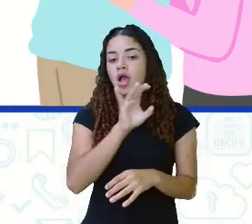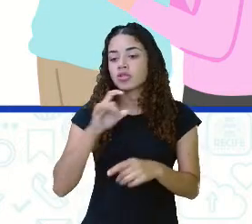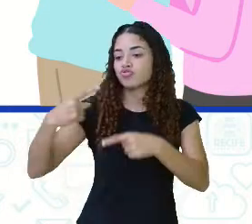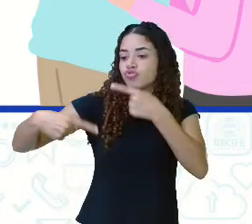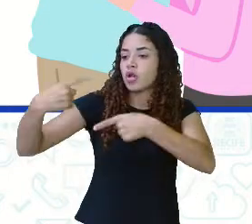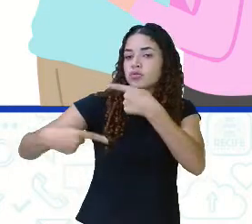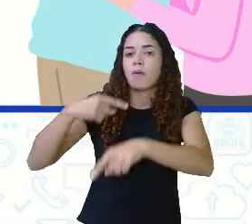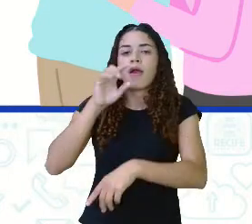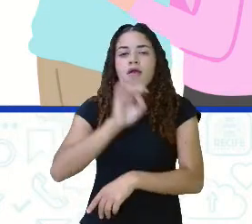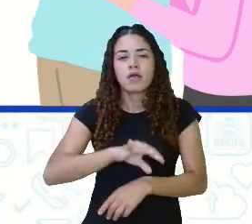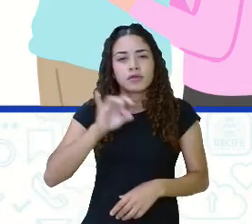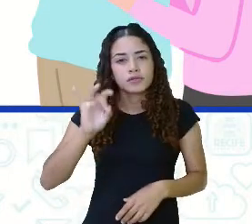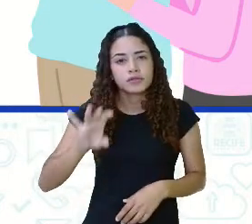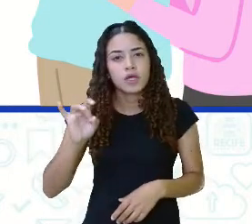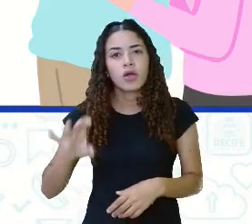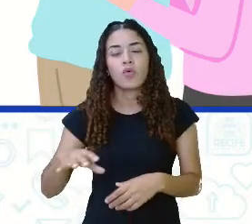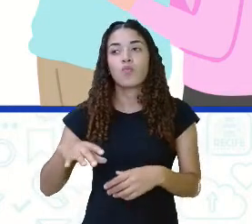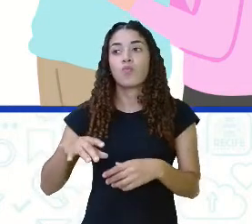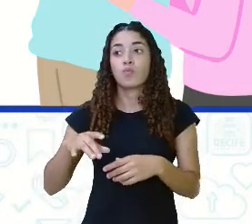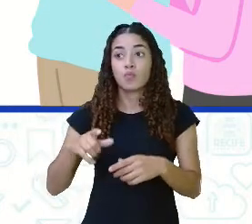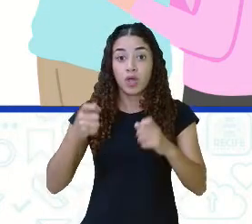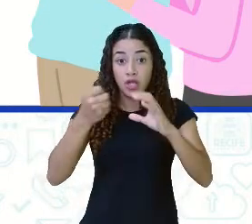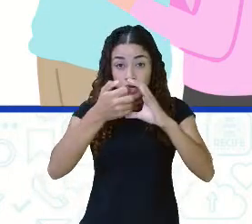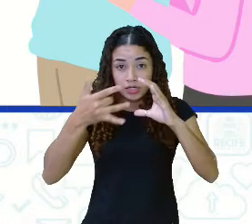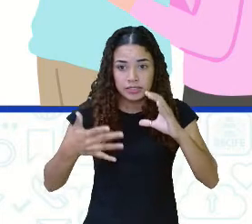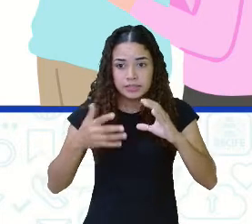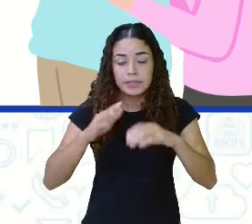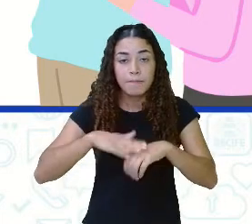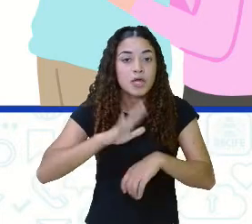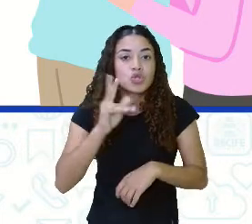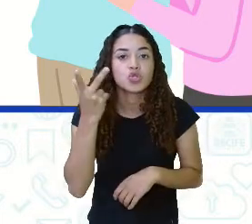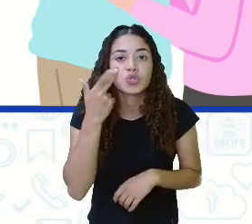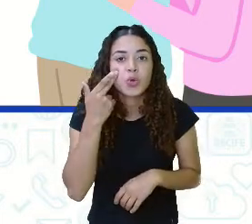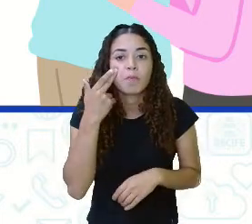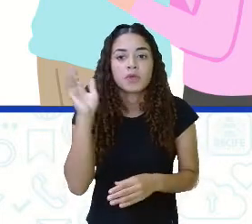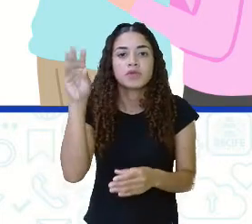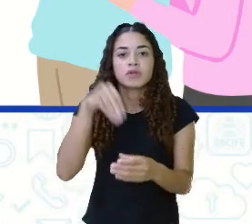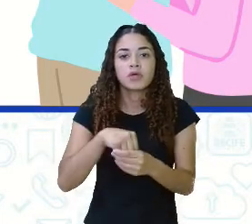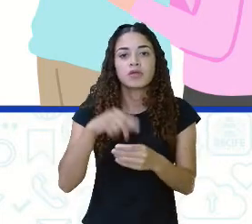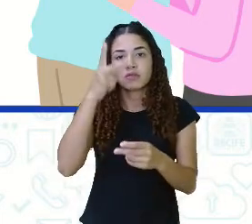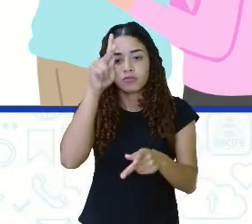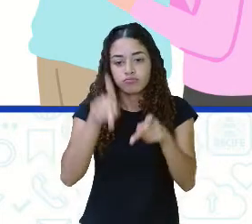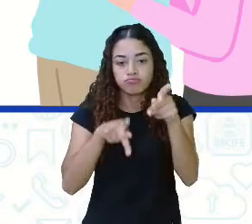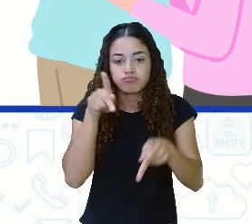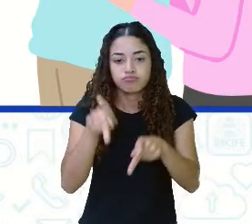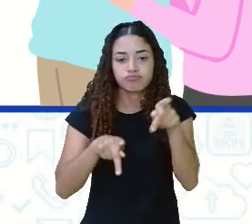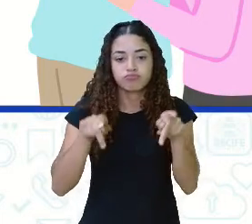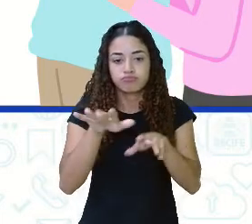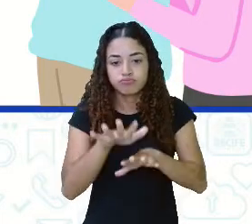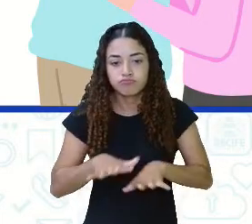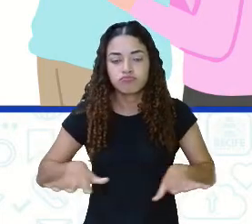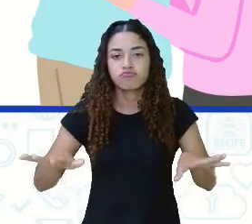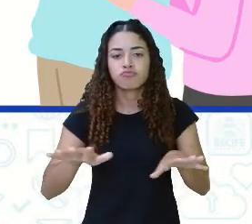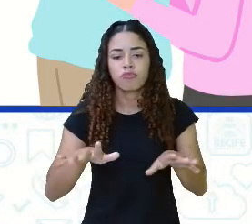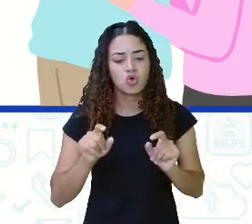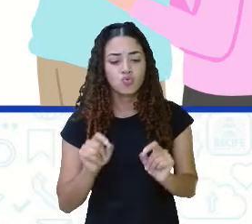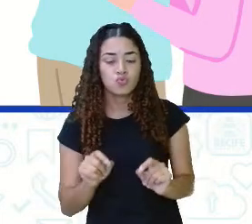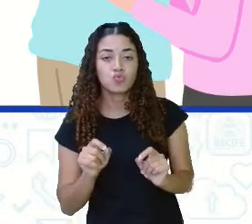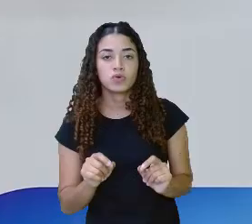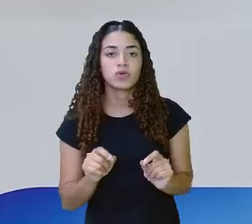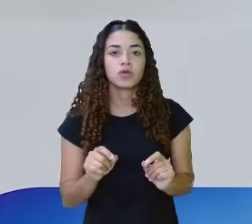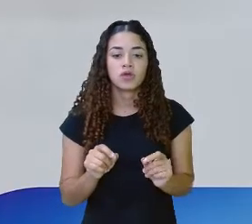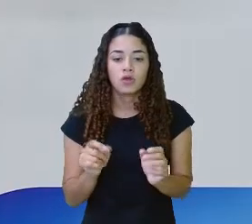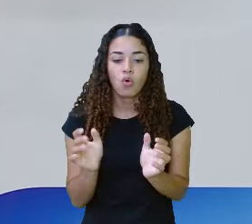fosse passando, essas características se tornariam mais comuns dentro daquela população, né? O que é uma população? É